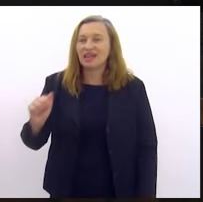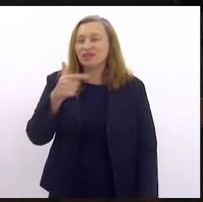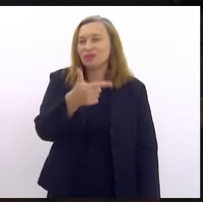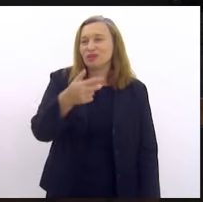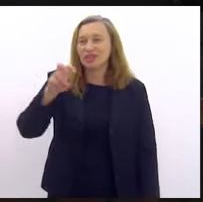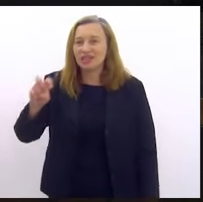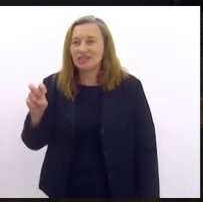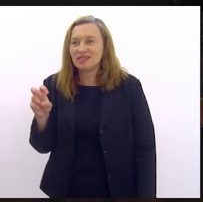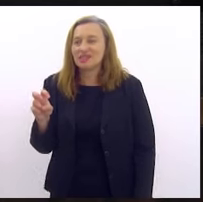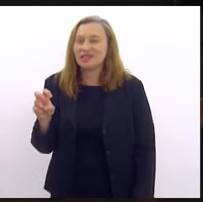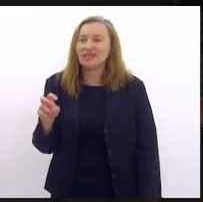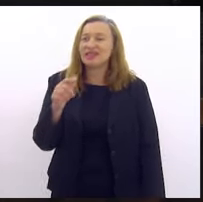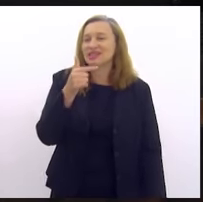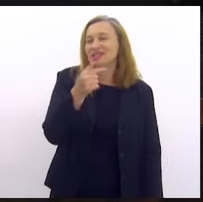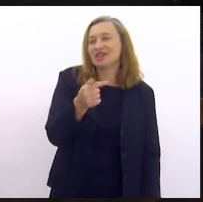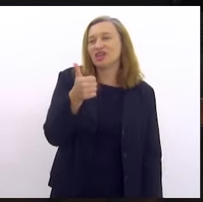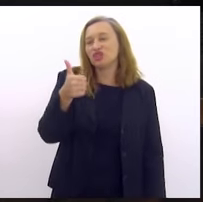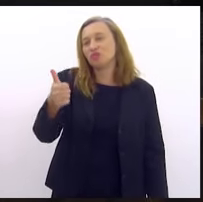676-A/2015,